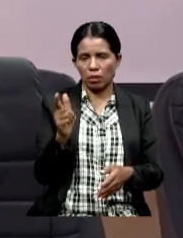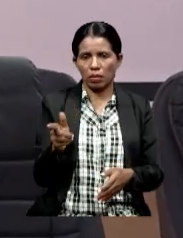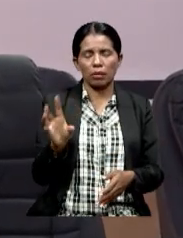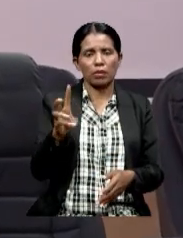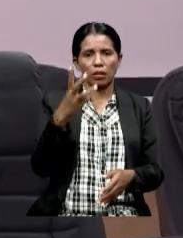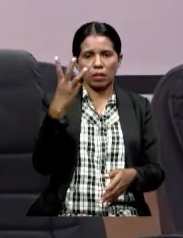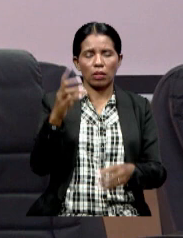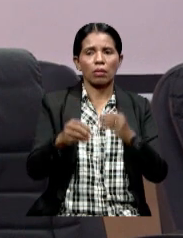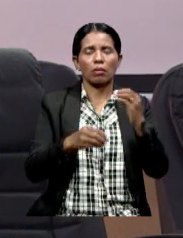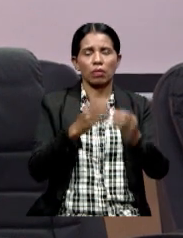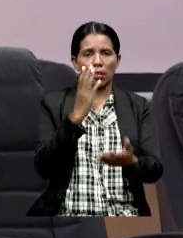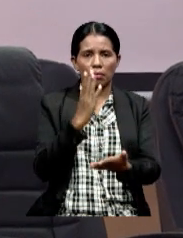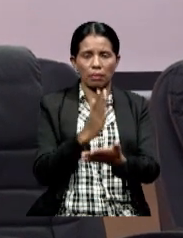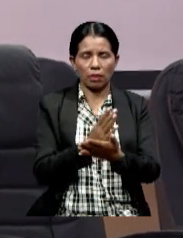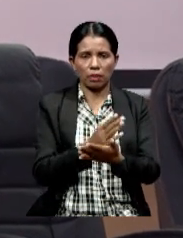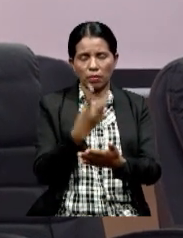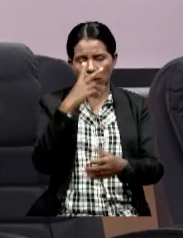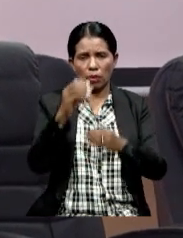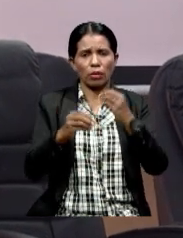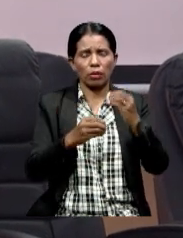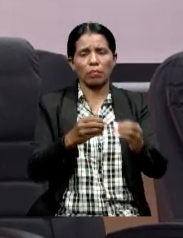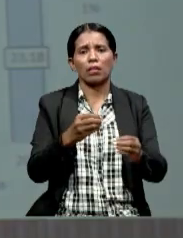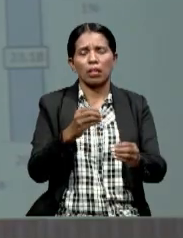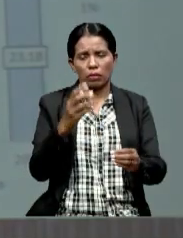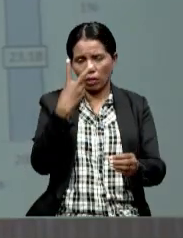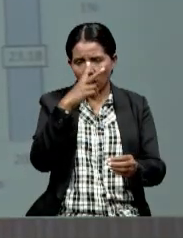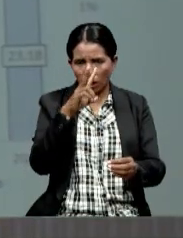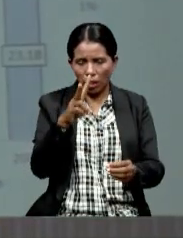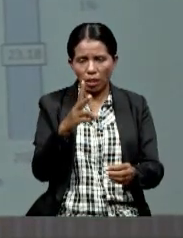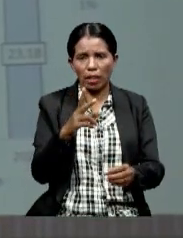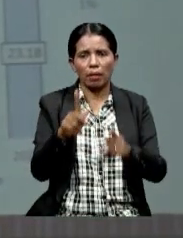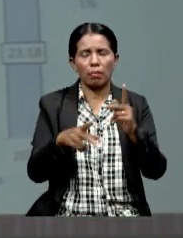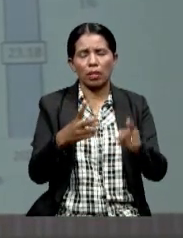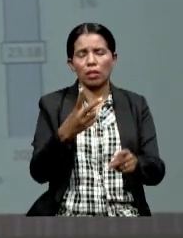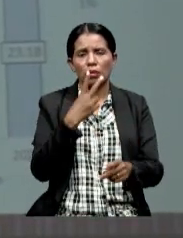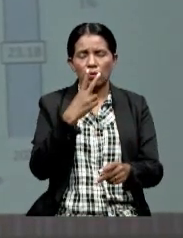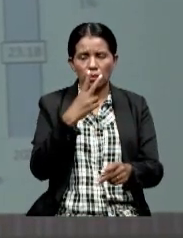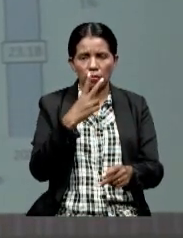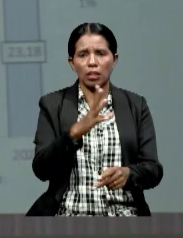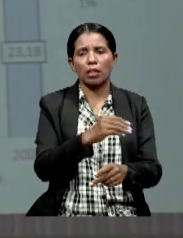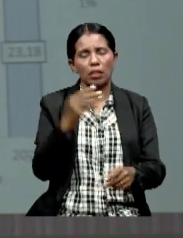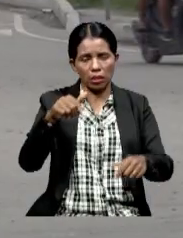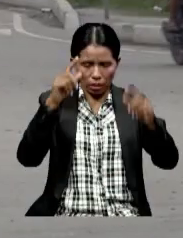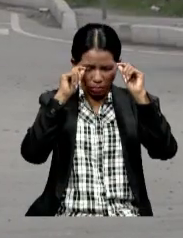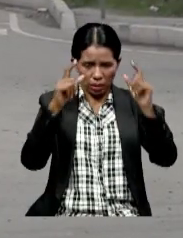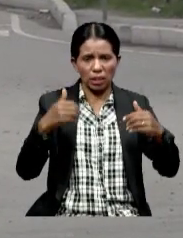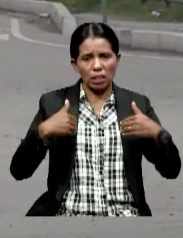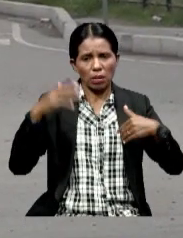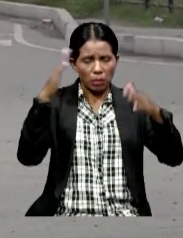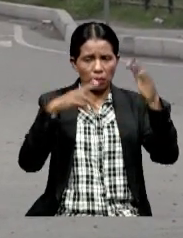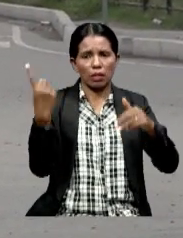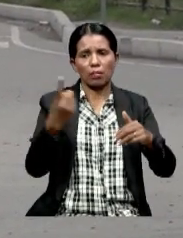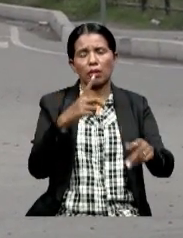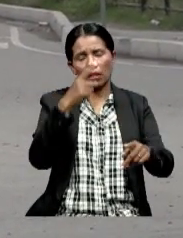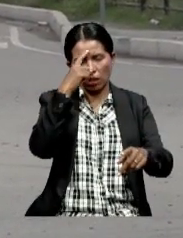1.905/2019 com a prevenção no controlo do tabaco e Timor-Leste. Mas bem, a fato, não acontece problema e implementação, também controlo